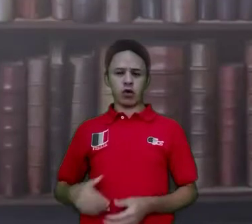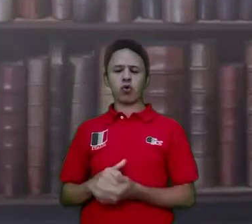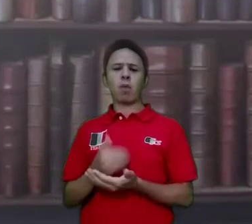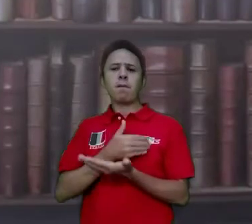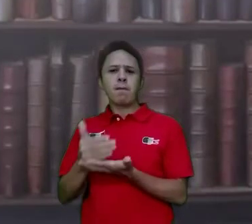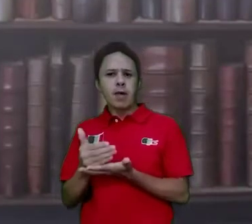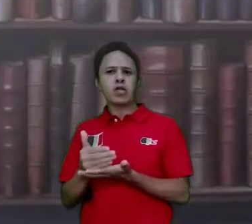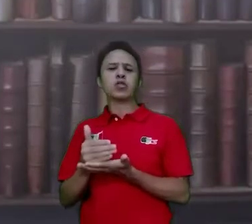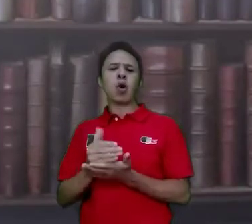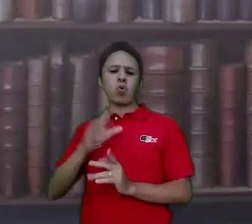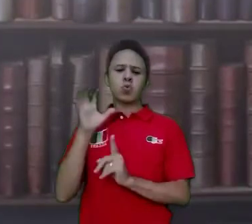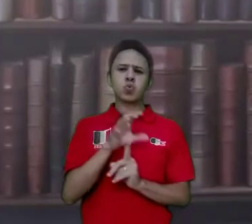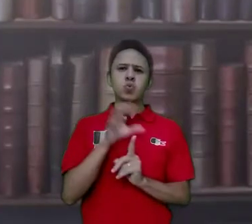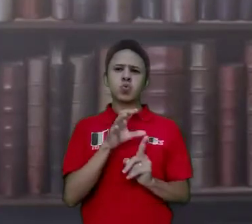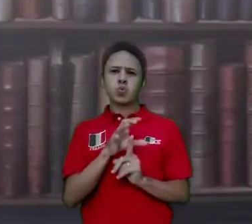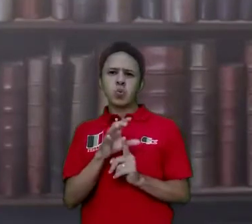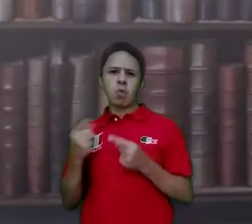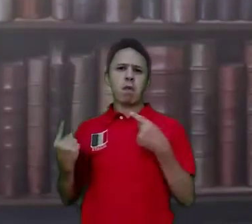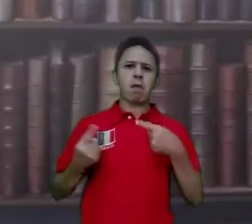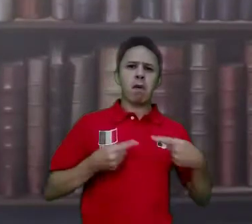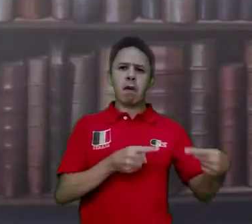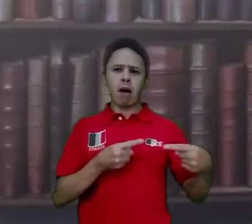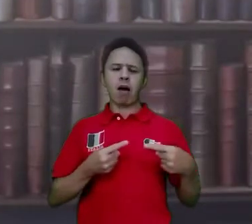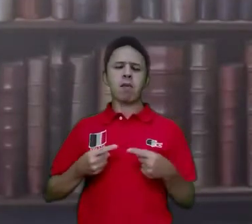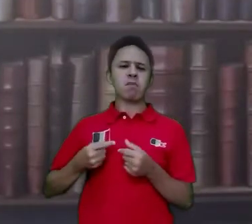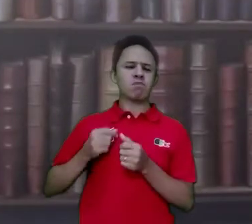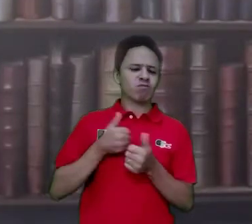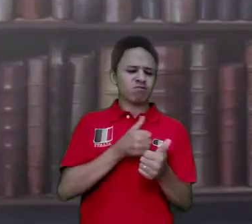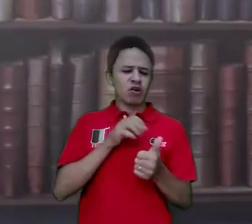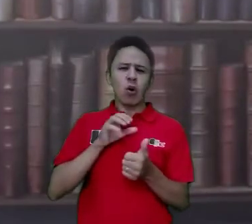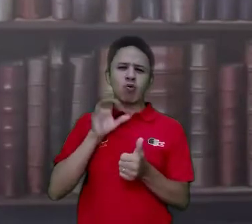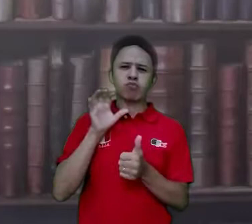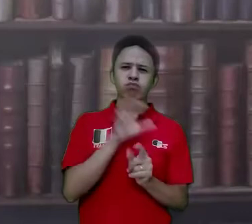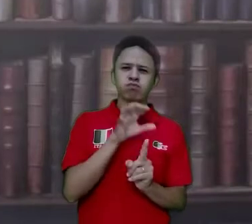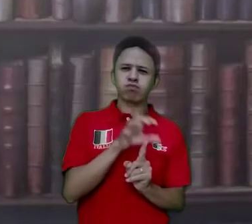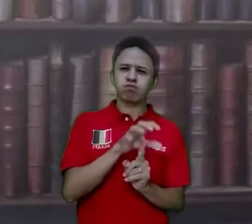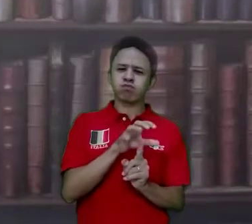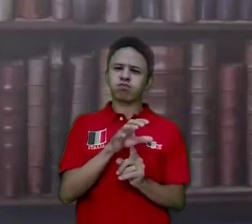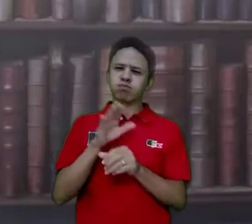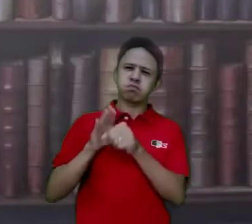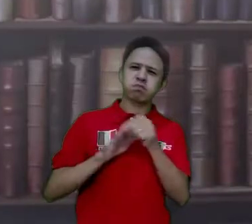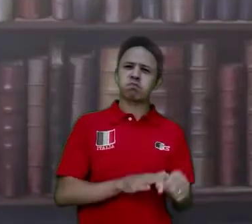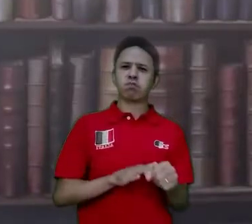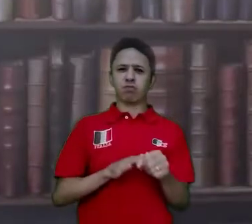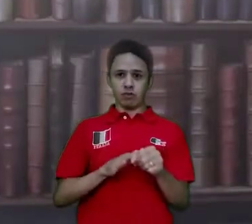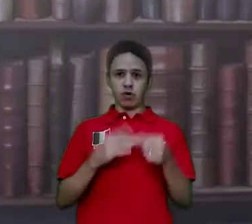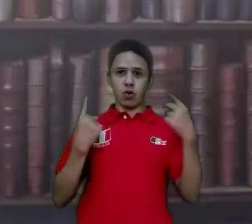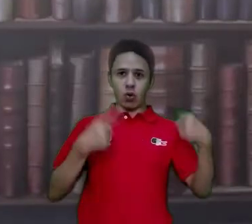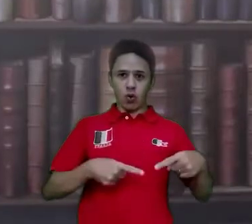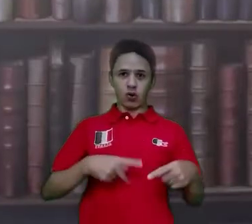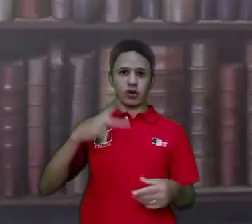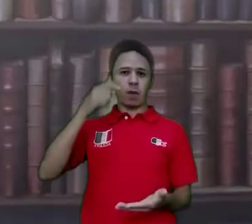uma perseguição, sobretudo, aos puritanos. Lembre-se que puritanos são